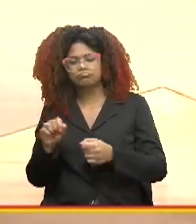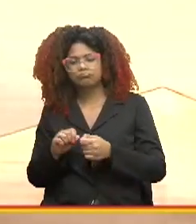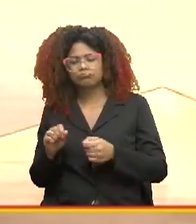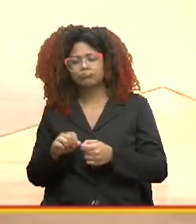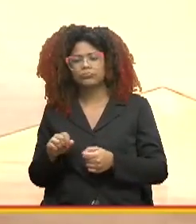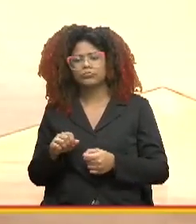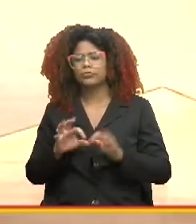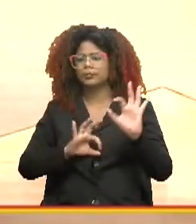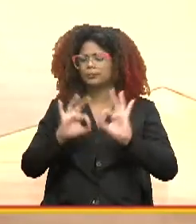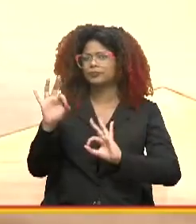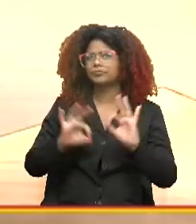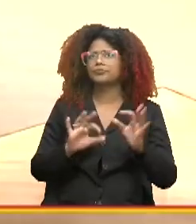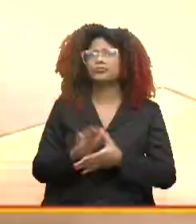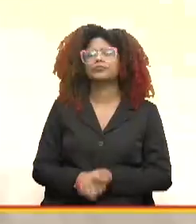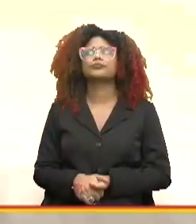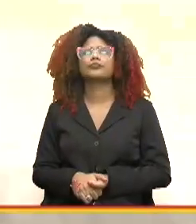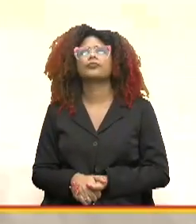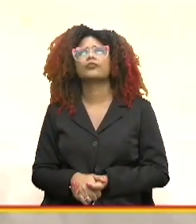preparação